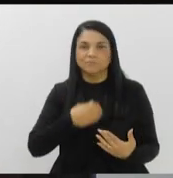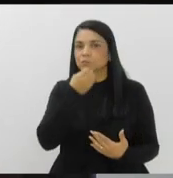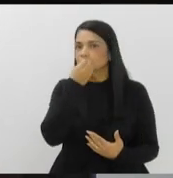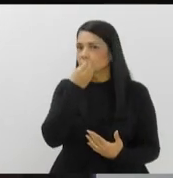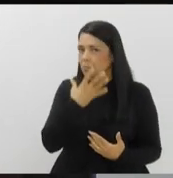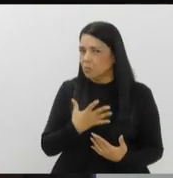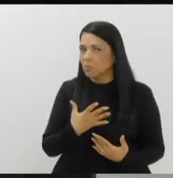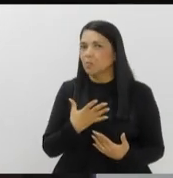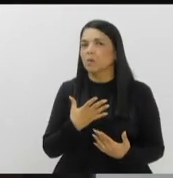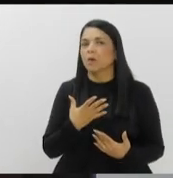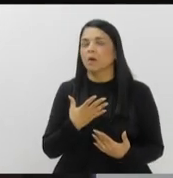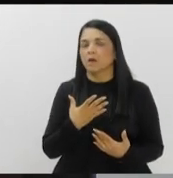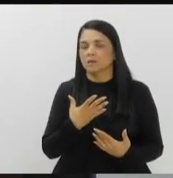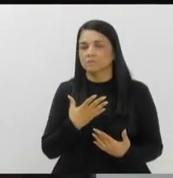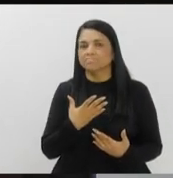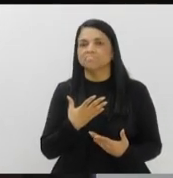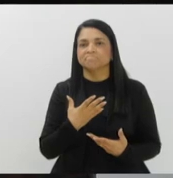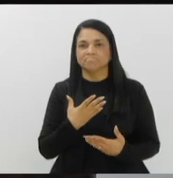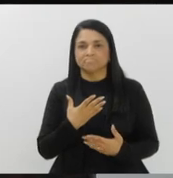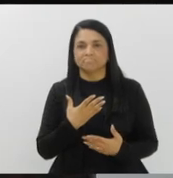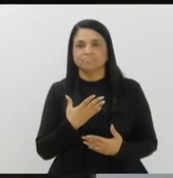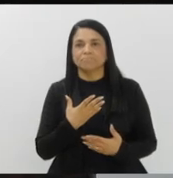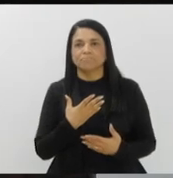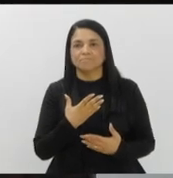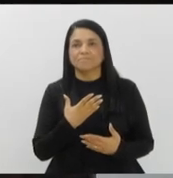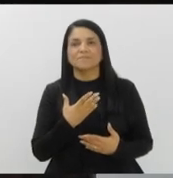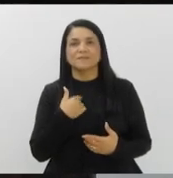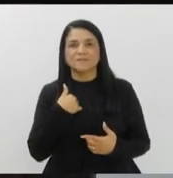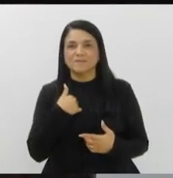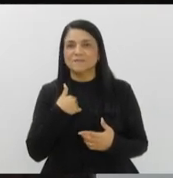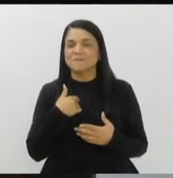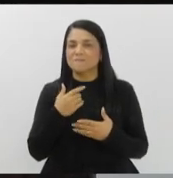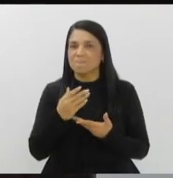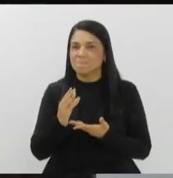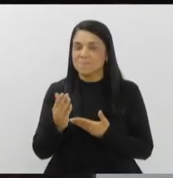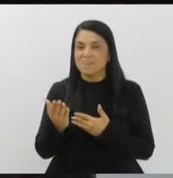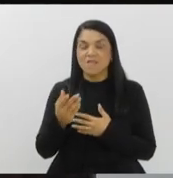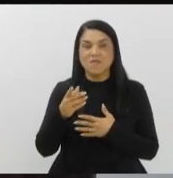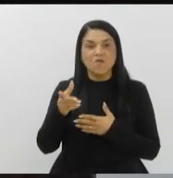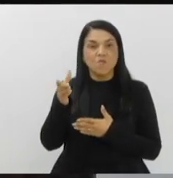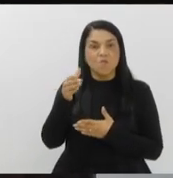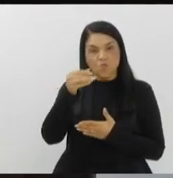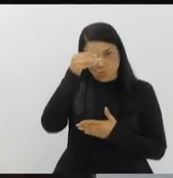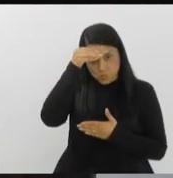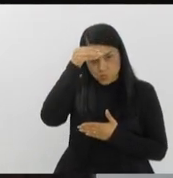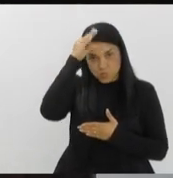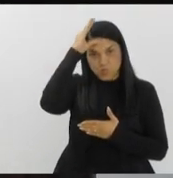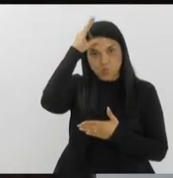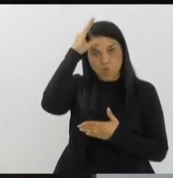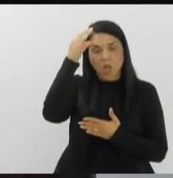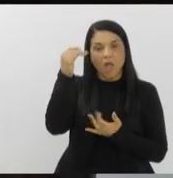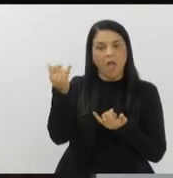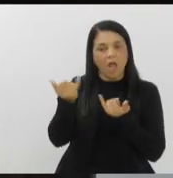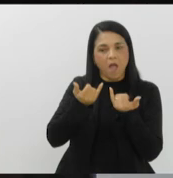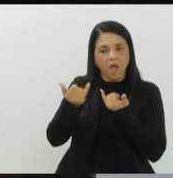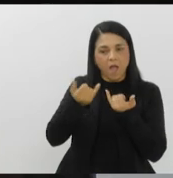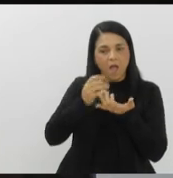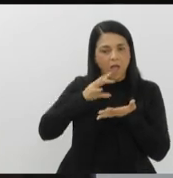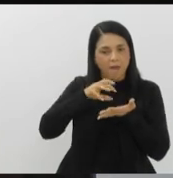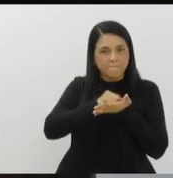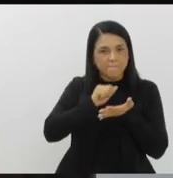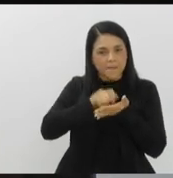e a gente quer pegar essas contribuições também, anotar tudo direitinho,